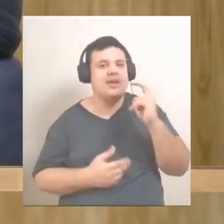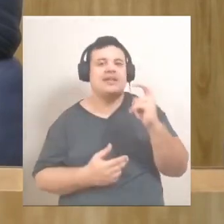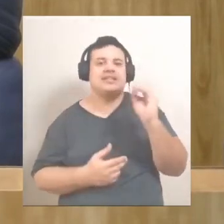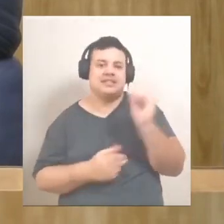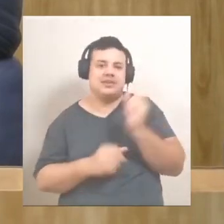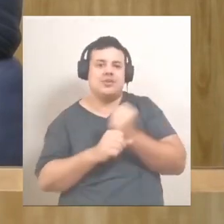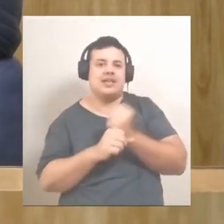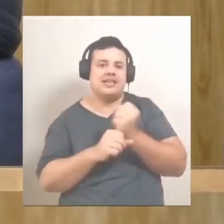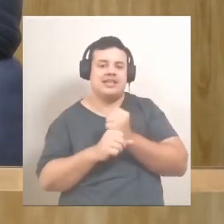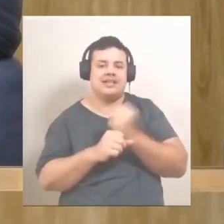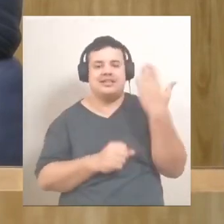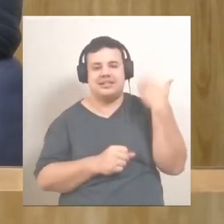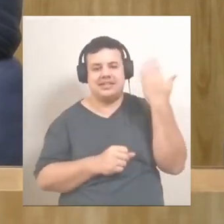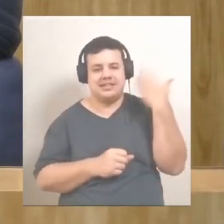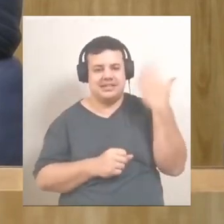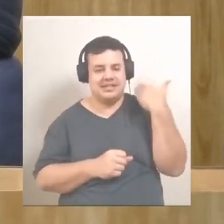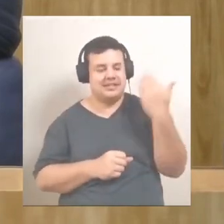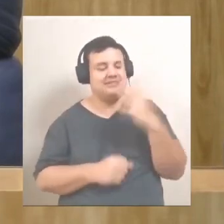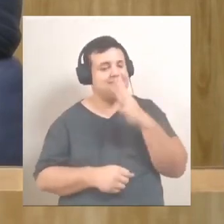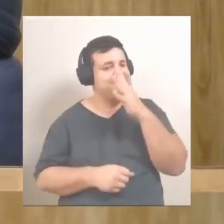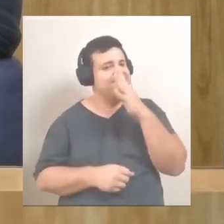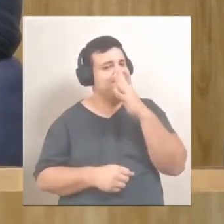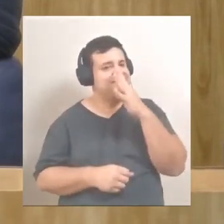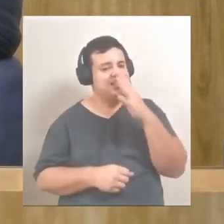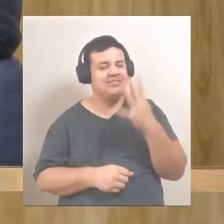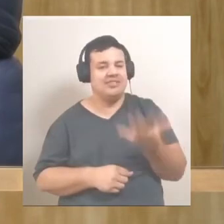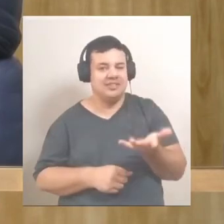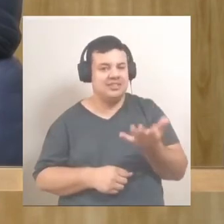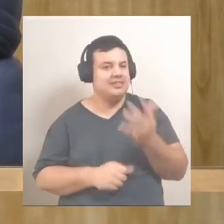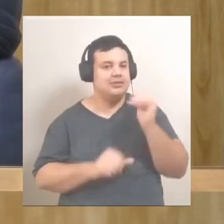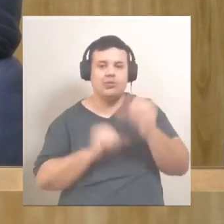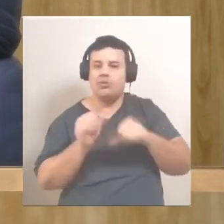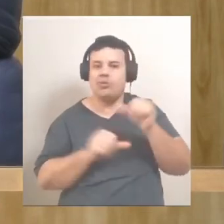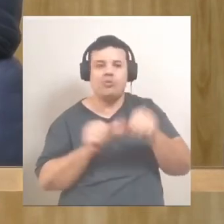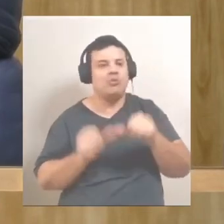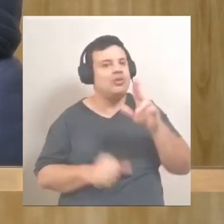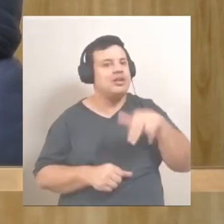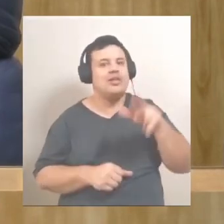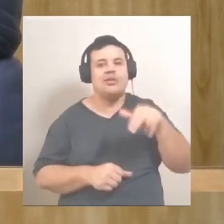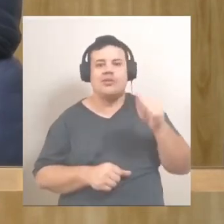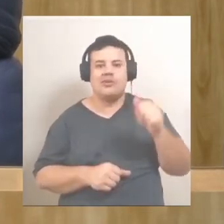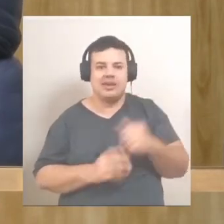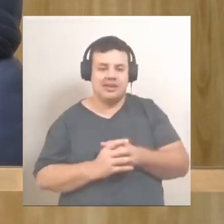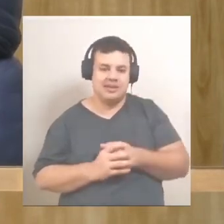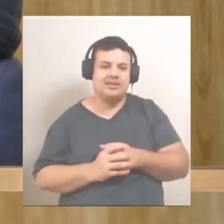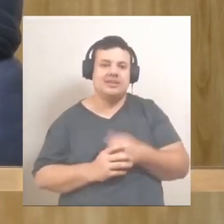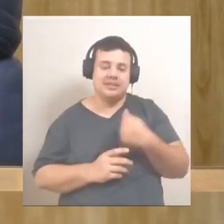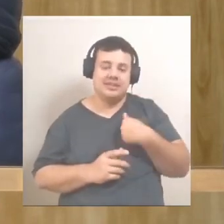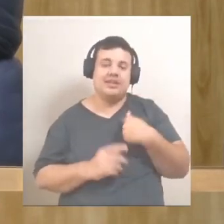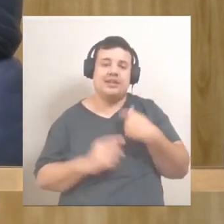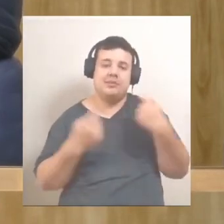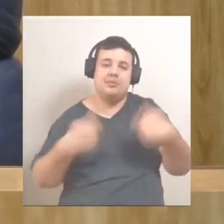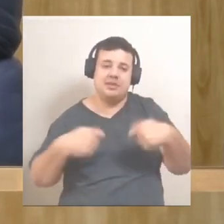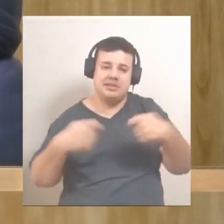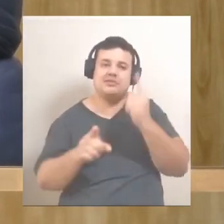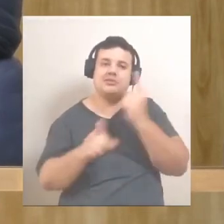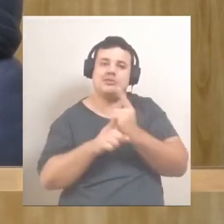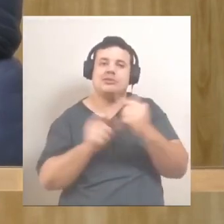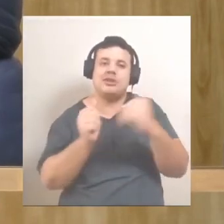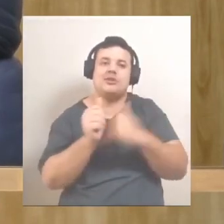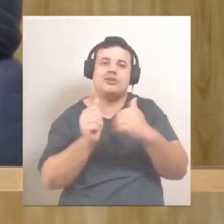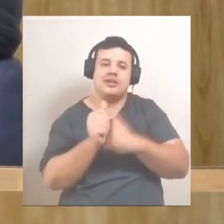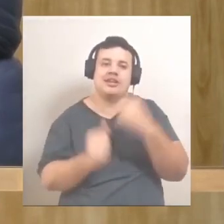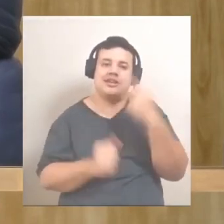anos atrás. É incrível, ela não muda. Eu preciso, inclusive, descobrir o segredo dela.